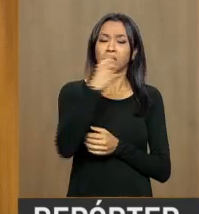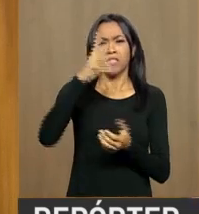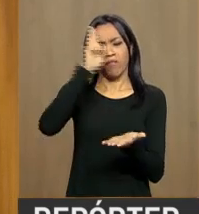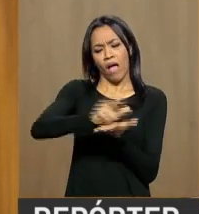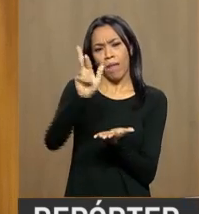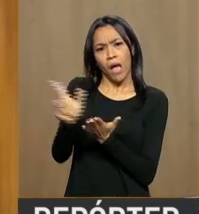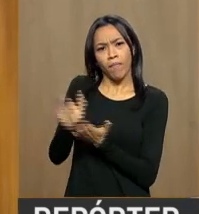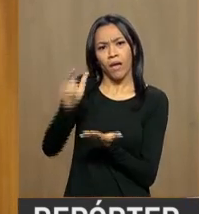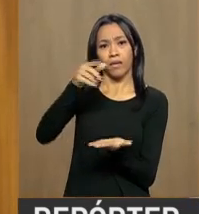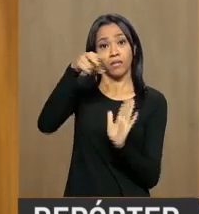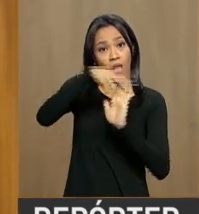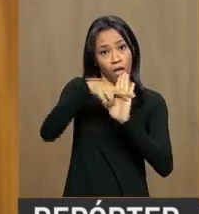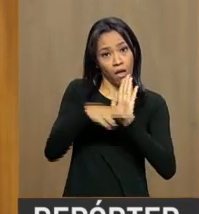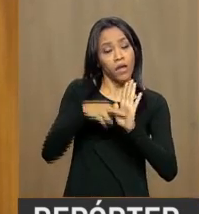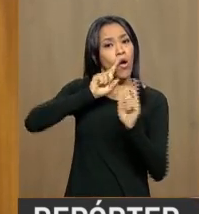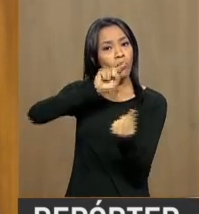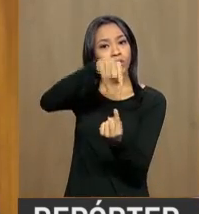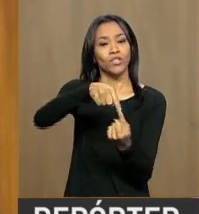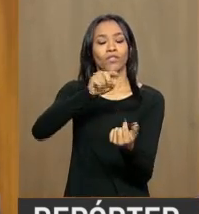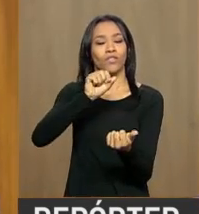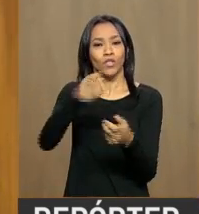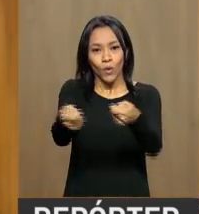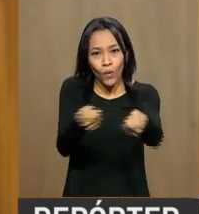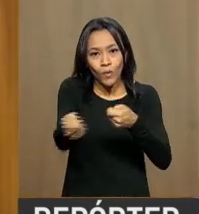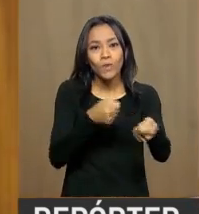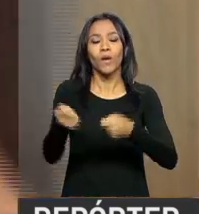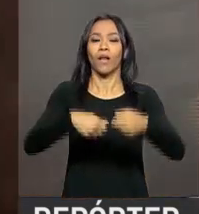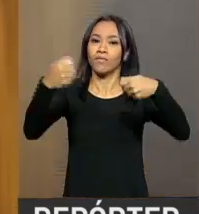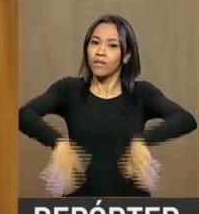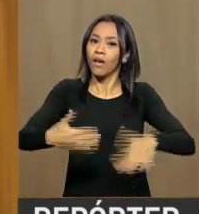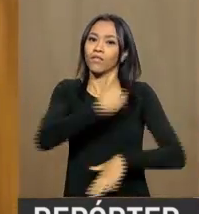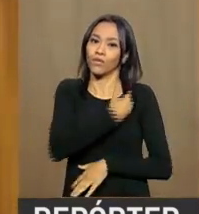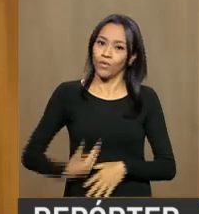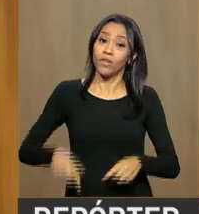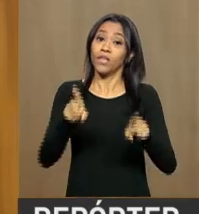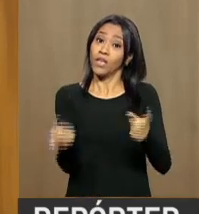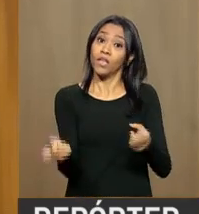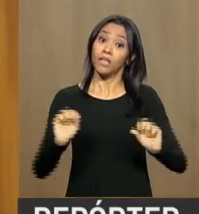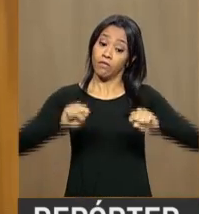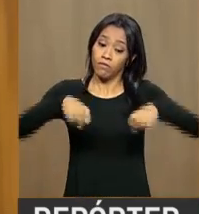para ajudar no equilíbrio das contas públicas e na retomada do crescimento no país. Nós estamos com